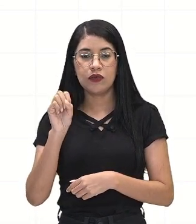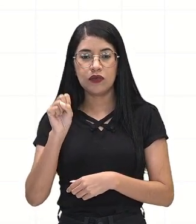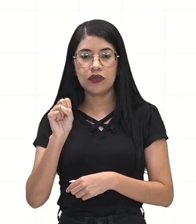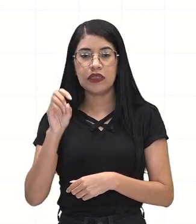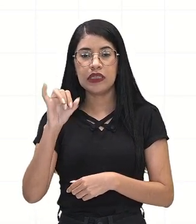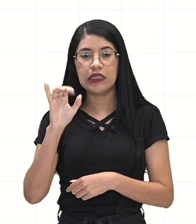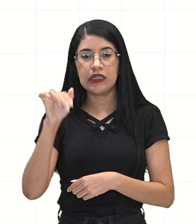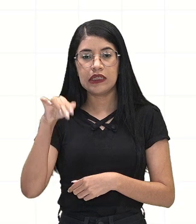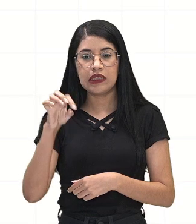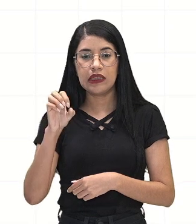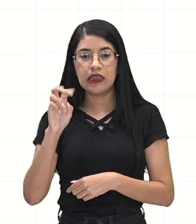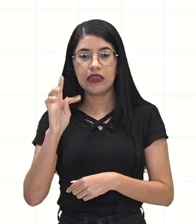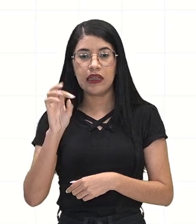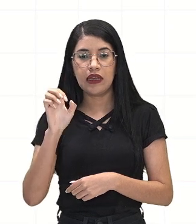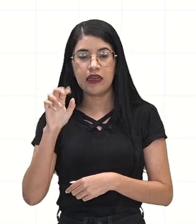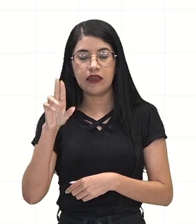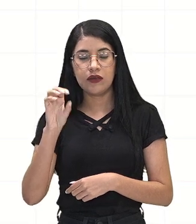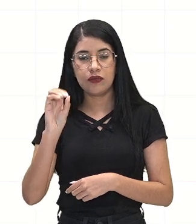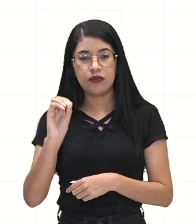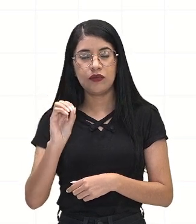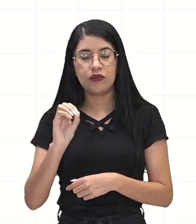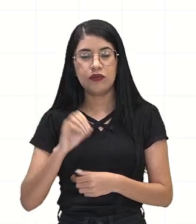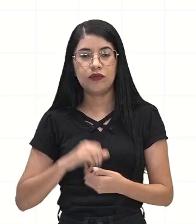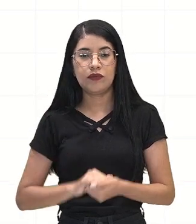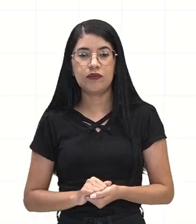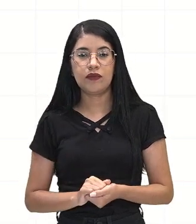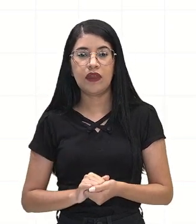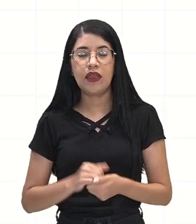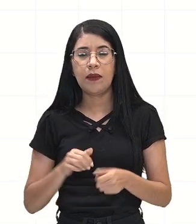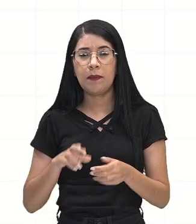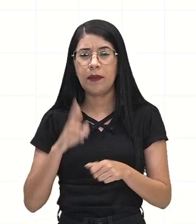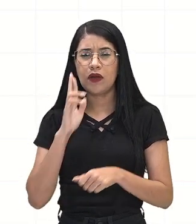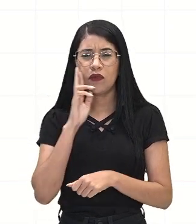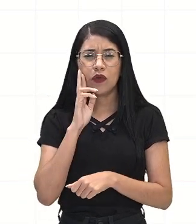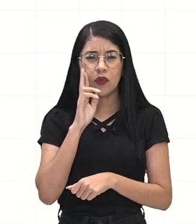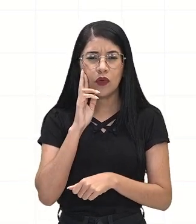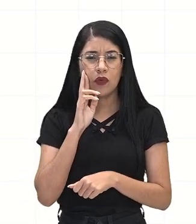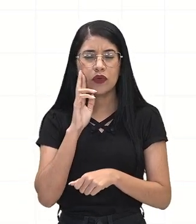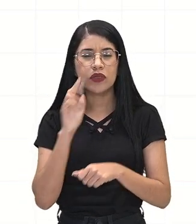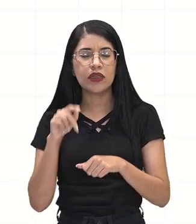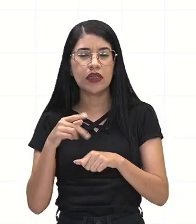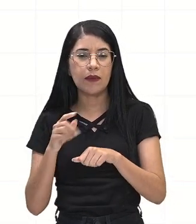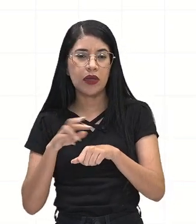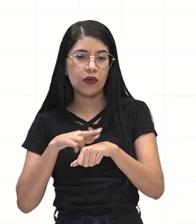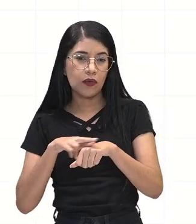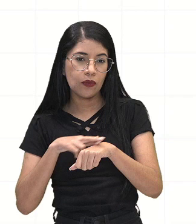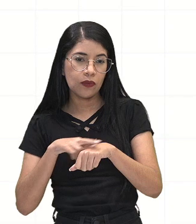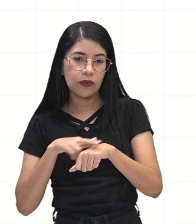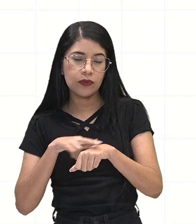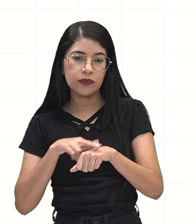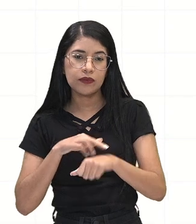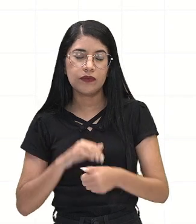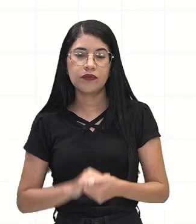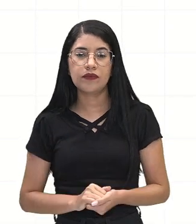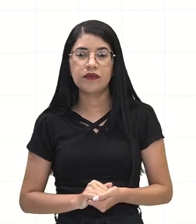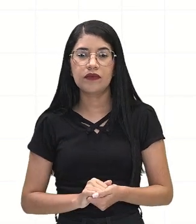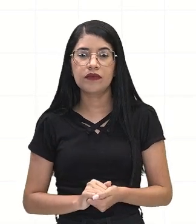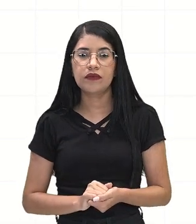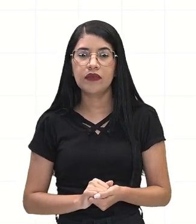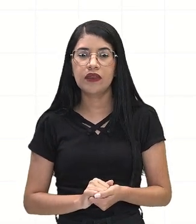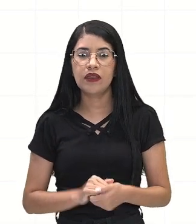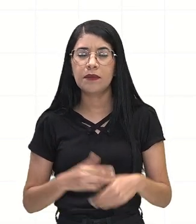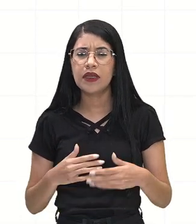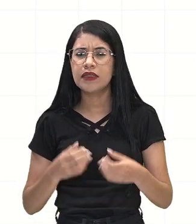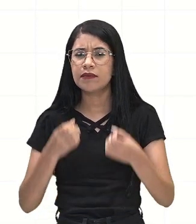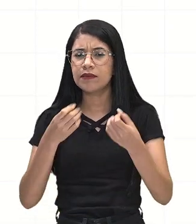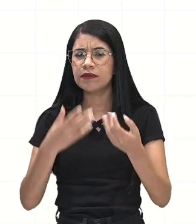vem o roxo e o rosinha e o roxo. Beleza? Professor, e o que é que eu posso afirmar